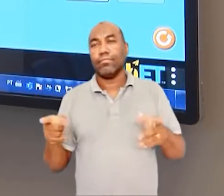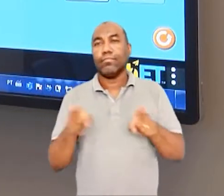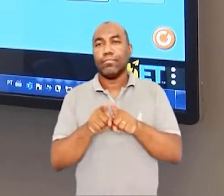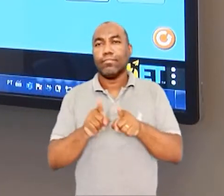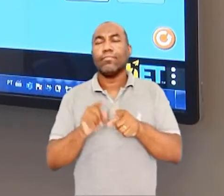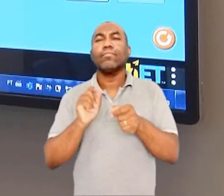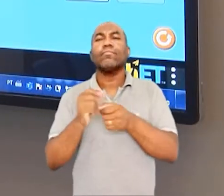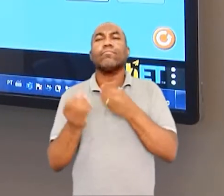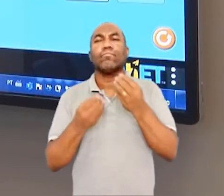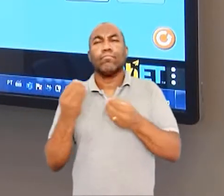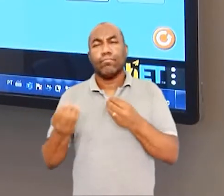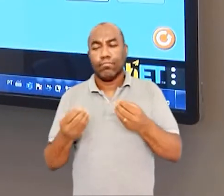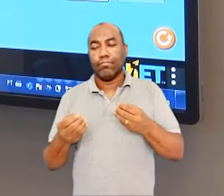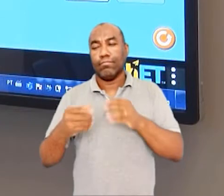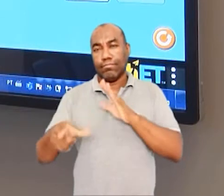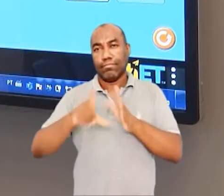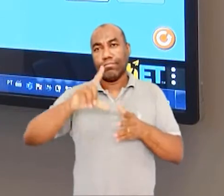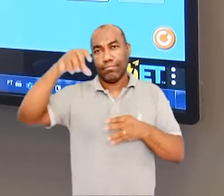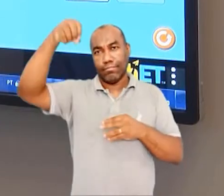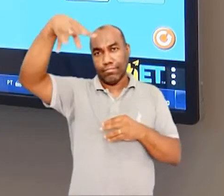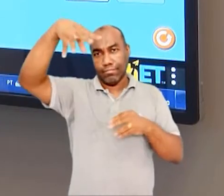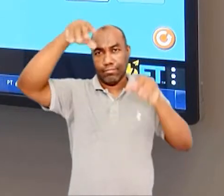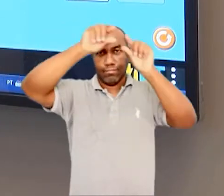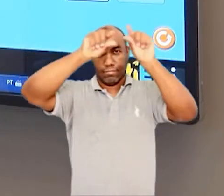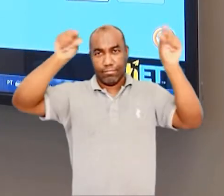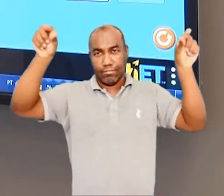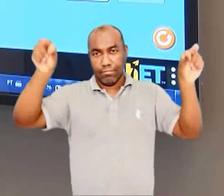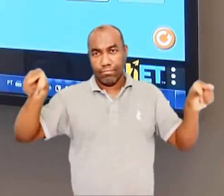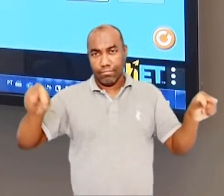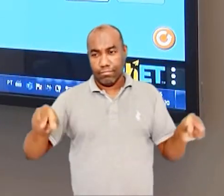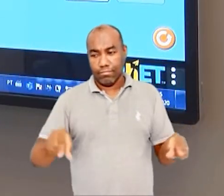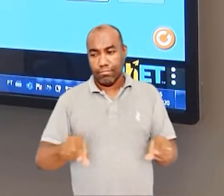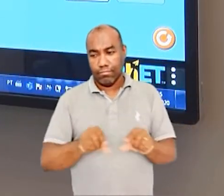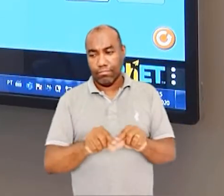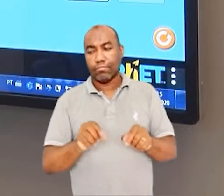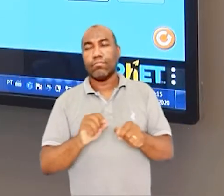vou conectar nessa lâmpada um segundo